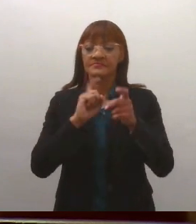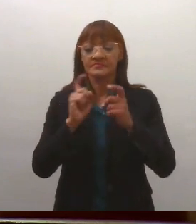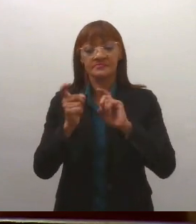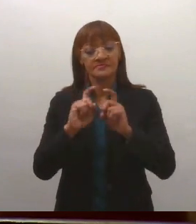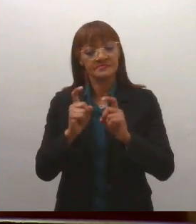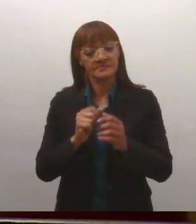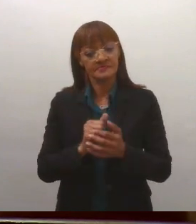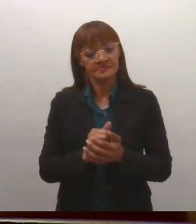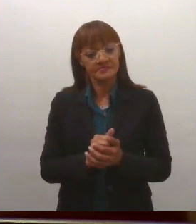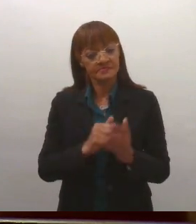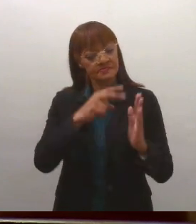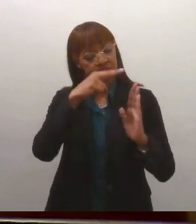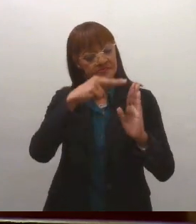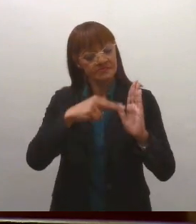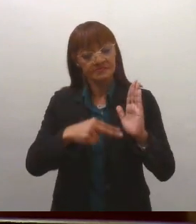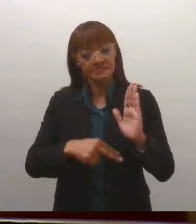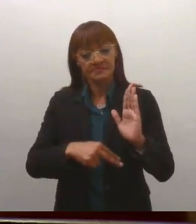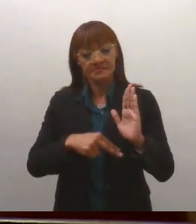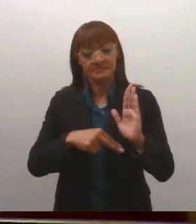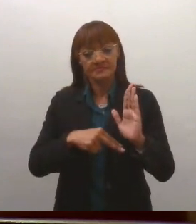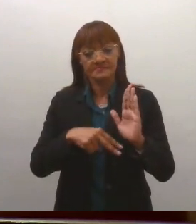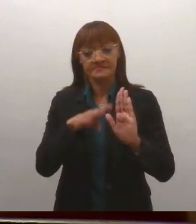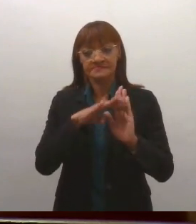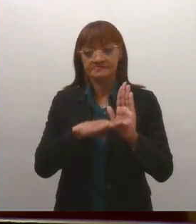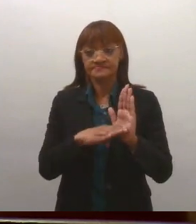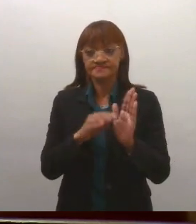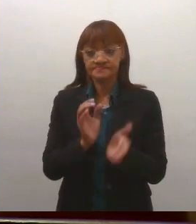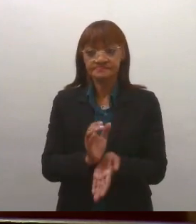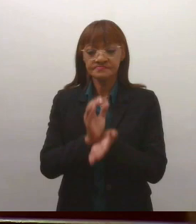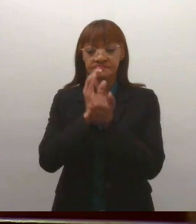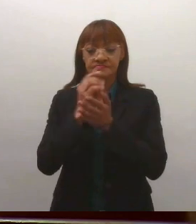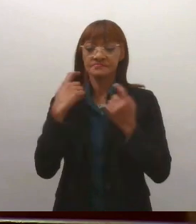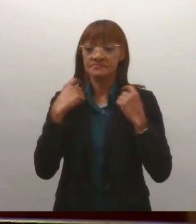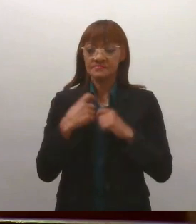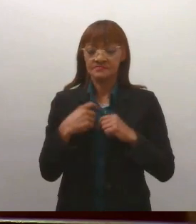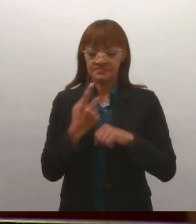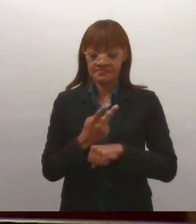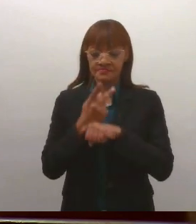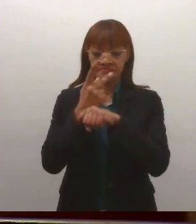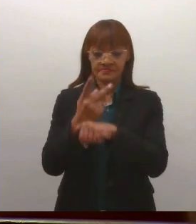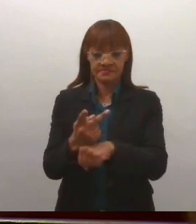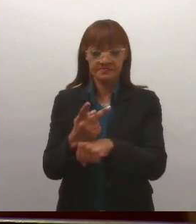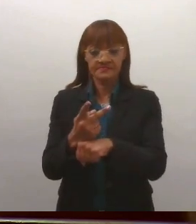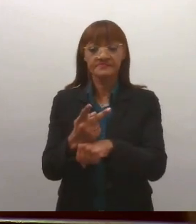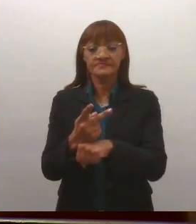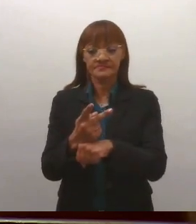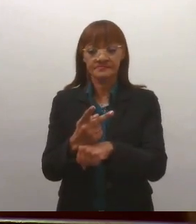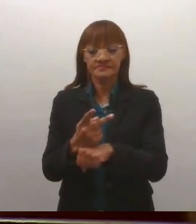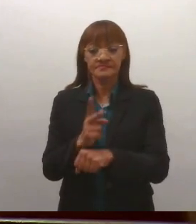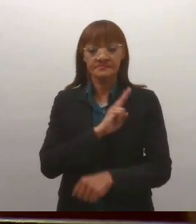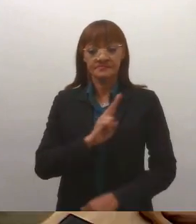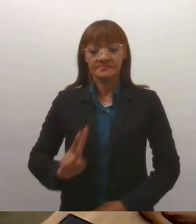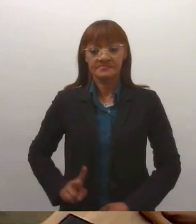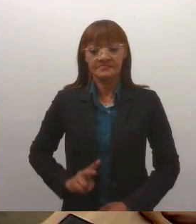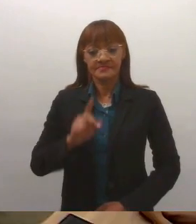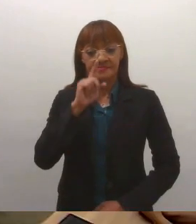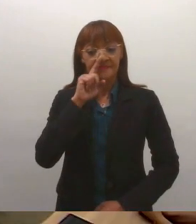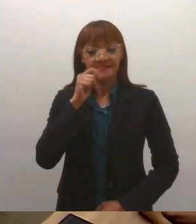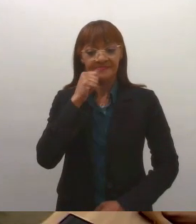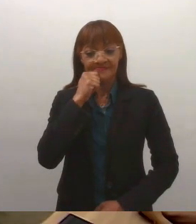Conselho que concede a medalha da Ordem do Mérito Parlamentar ao vereador de Aracaju, doutor Manuel Marcos.